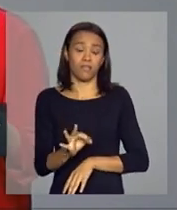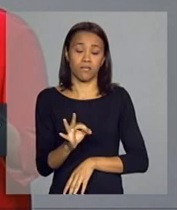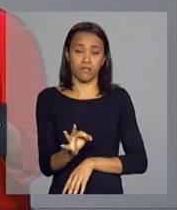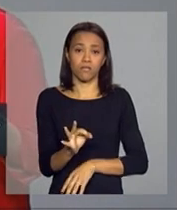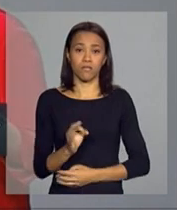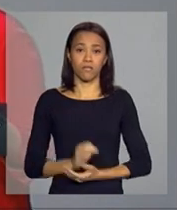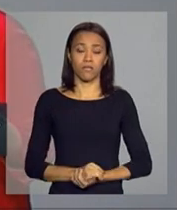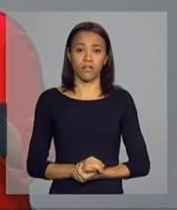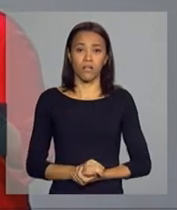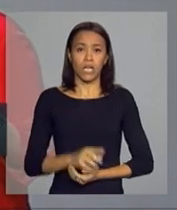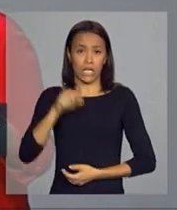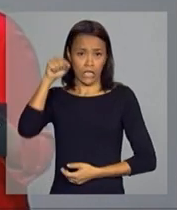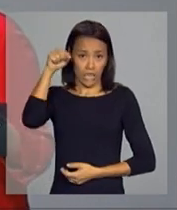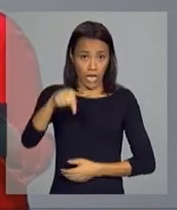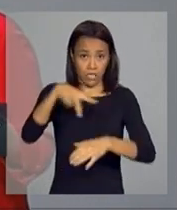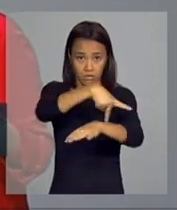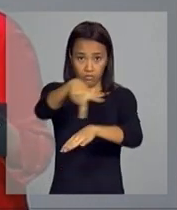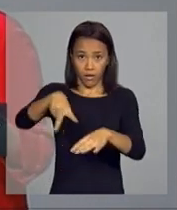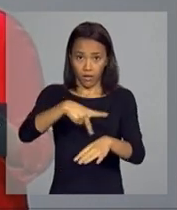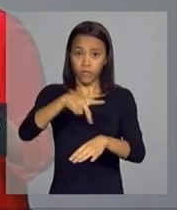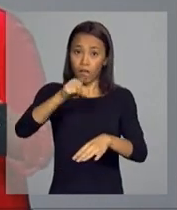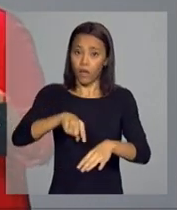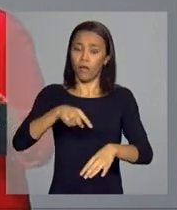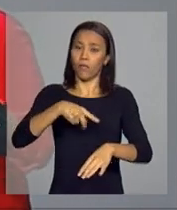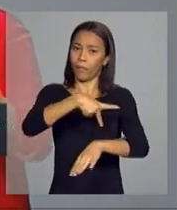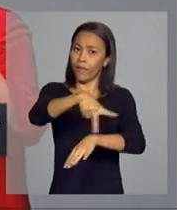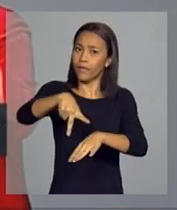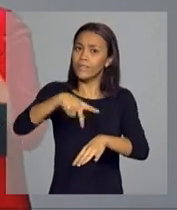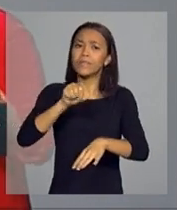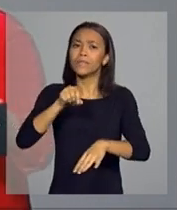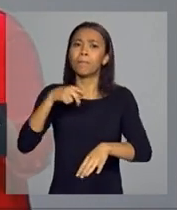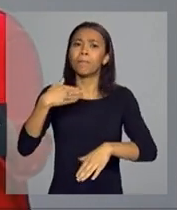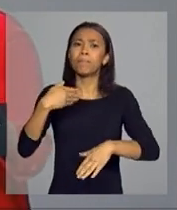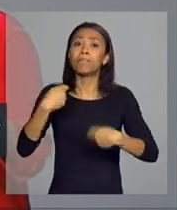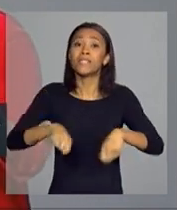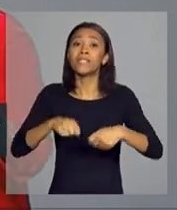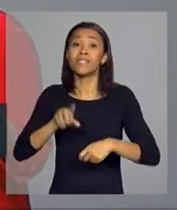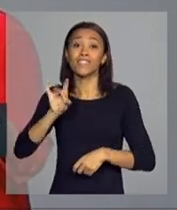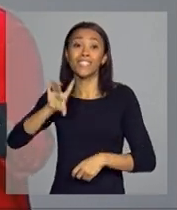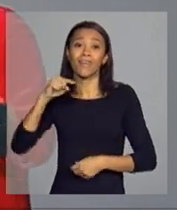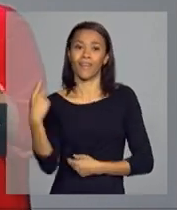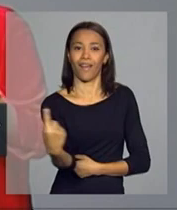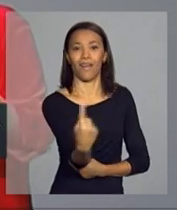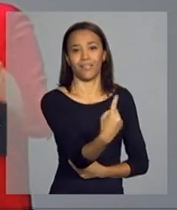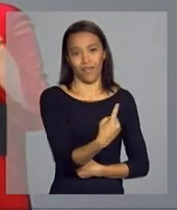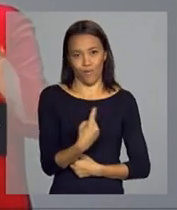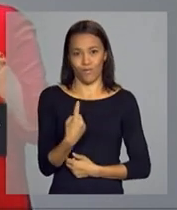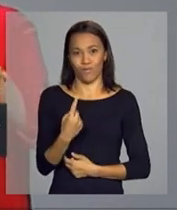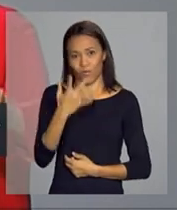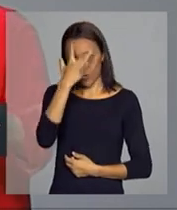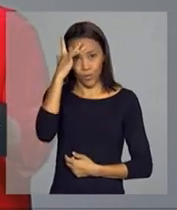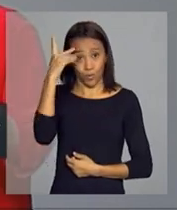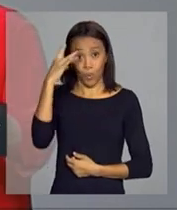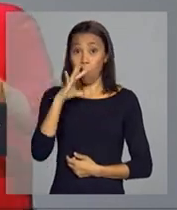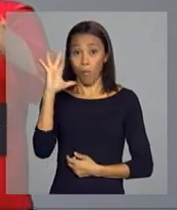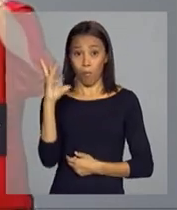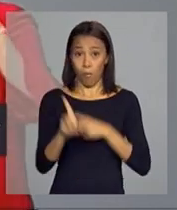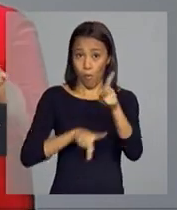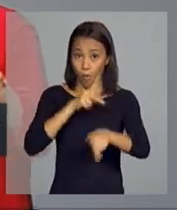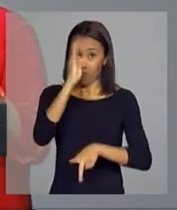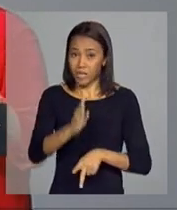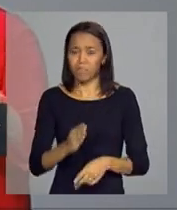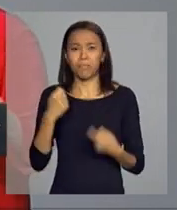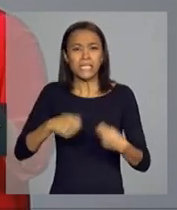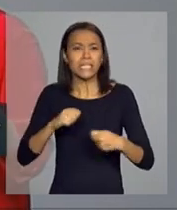Tenho certeza que esse país é um país que precisa de cada um dos brasileiros, precisa de todos os seus homens,